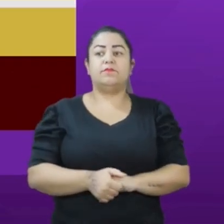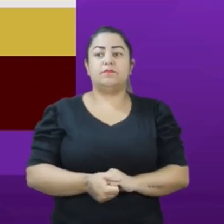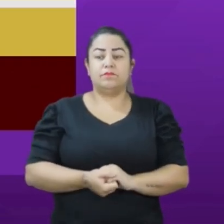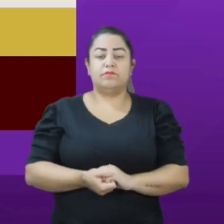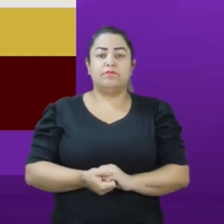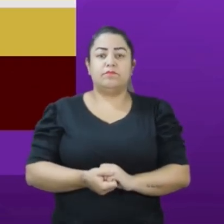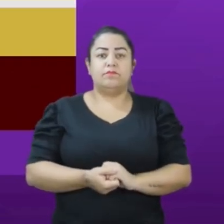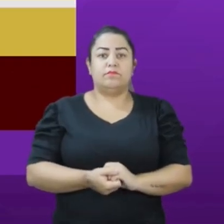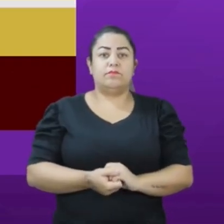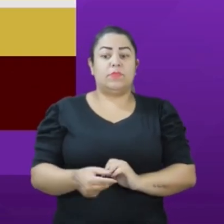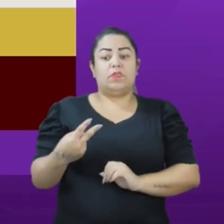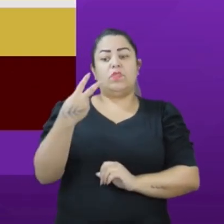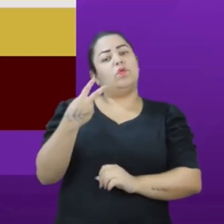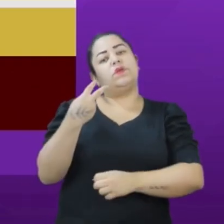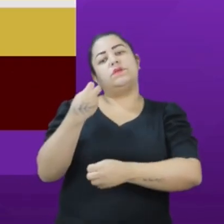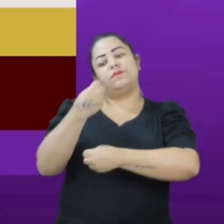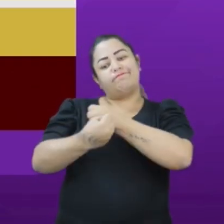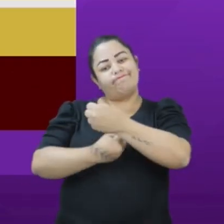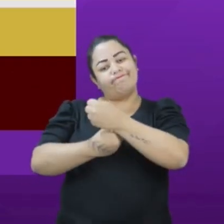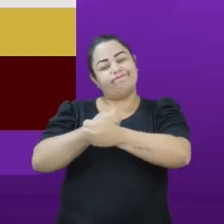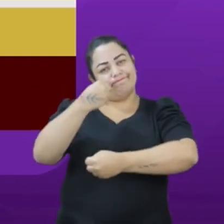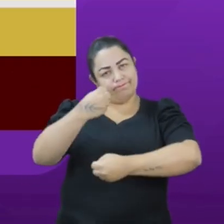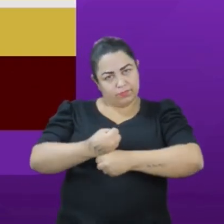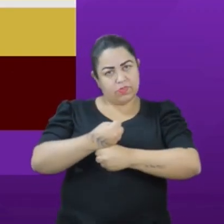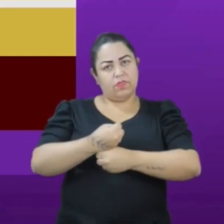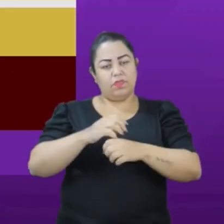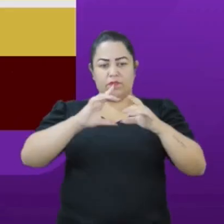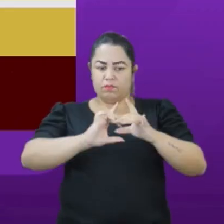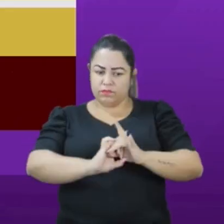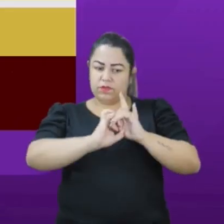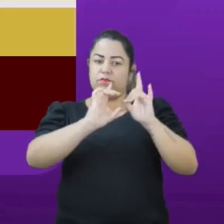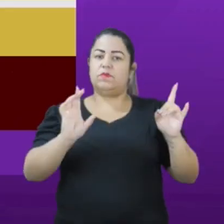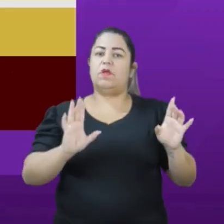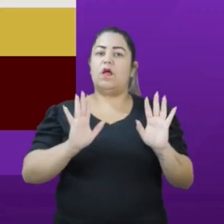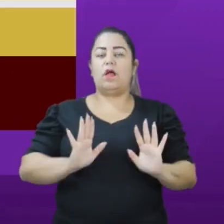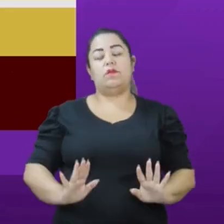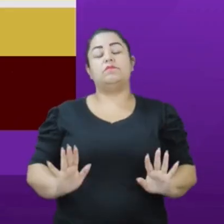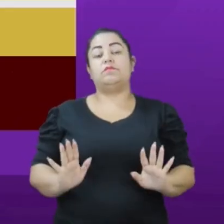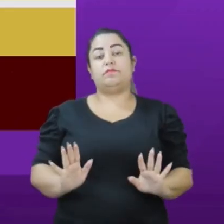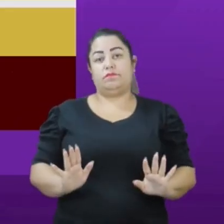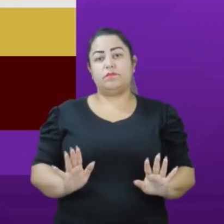estava cerca de 2 anos, né, na advocacia, e aí eu